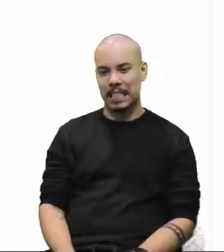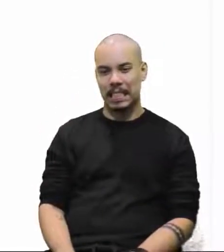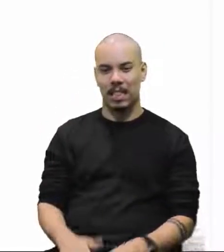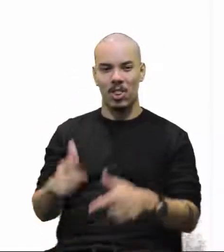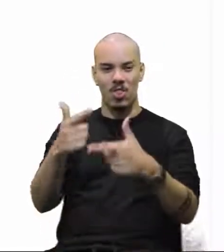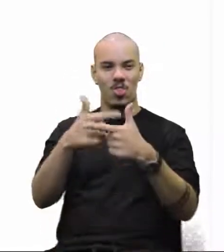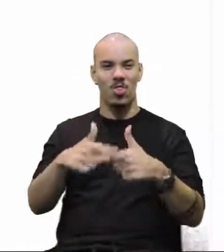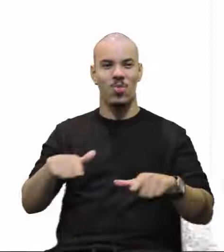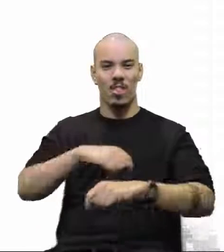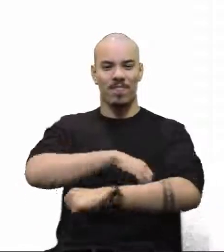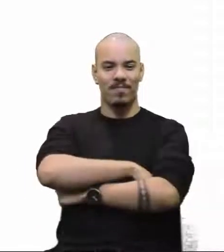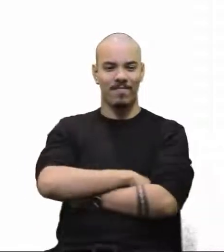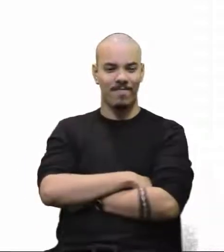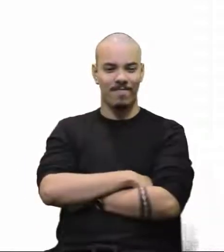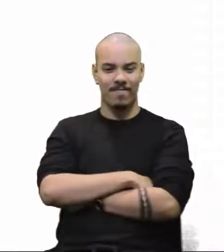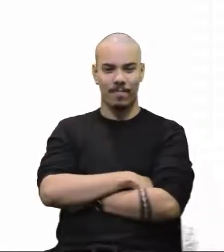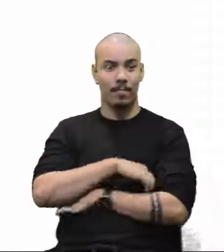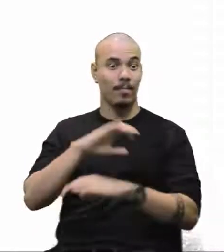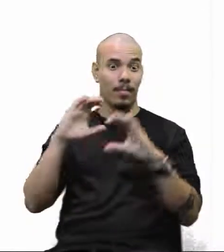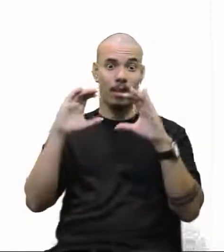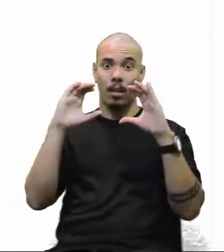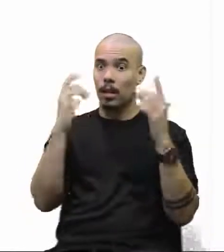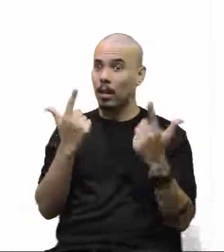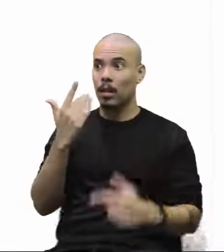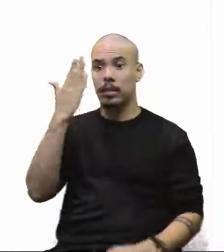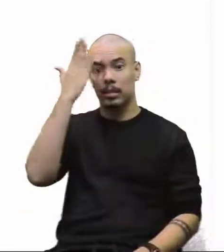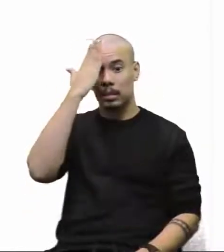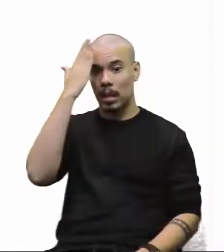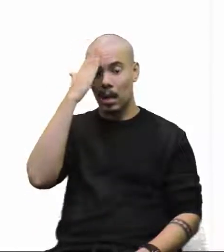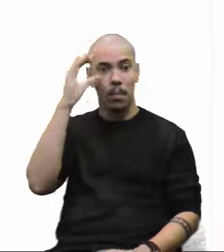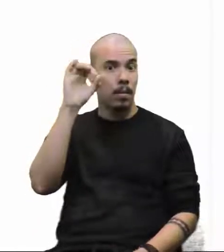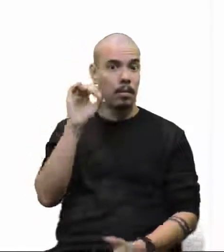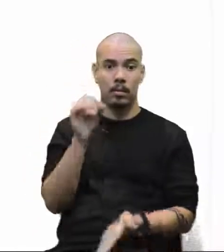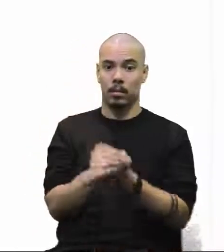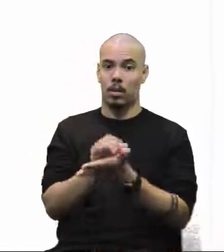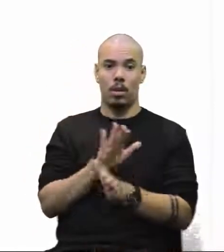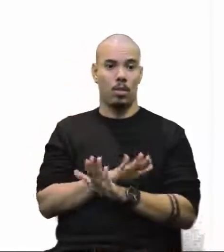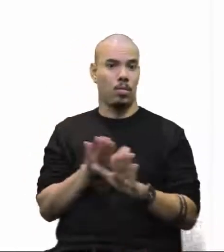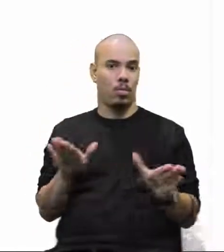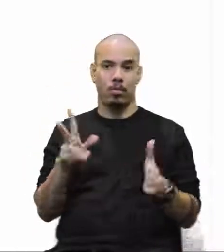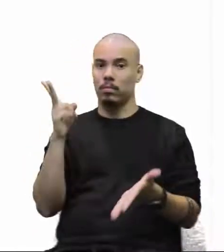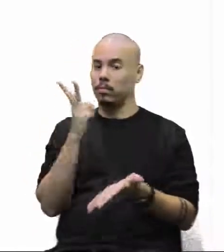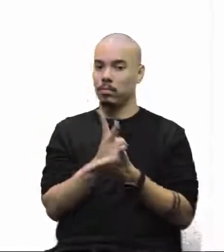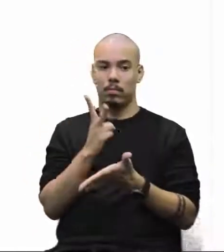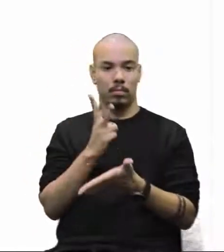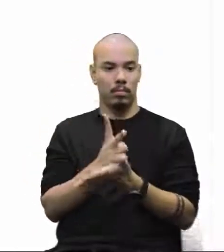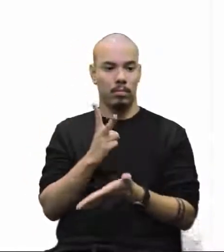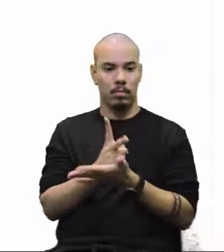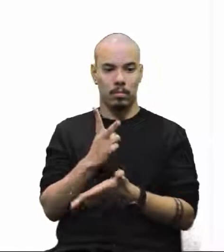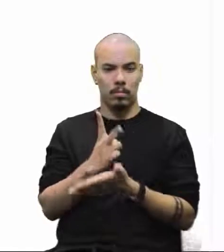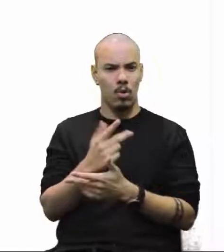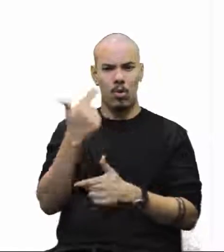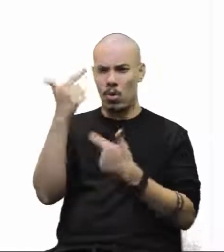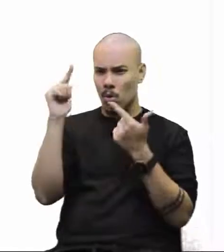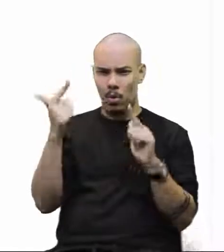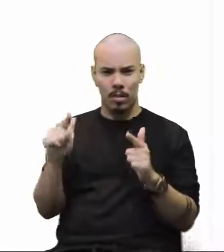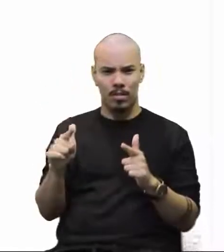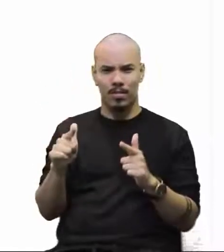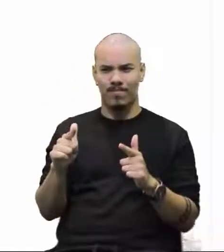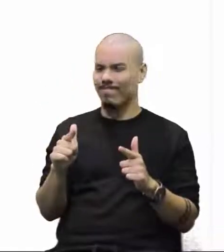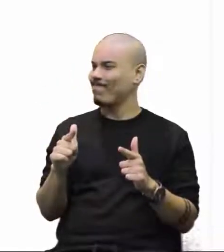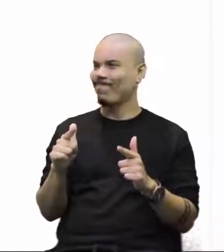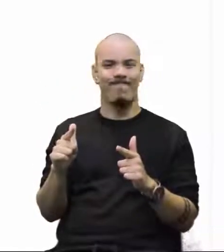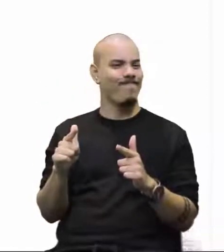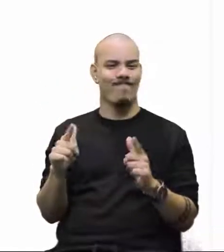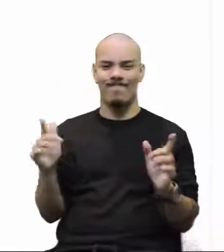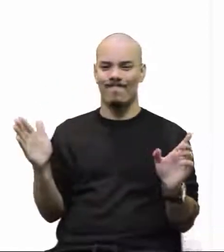É nula, claro. Paralelo é zero, sendo de zero é zero, ou se for 180, sendo de 180 é Mas zero. aí eu não estou satisfeito. Eu tenho que